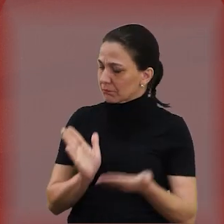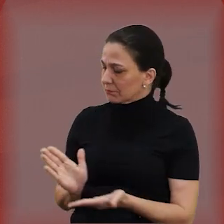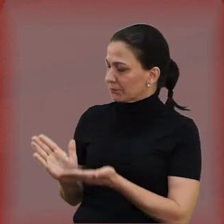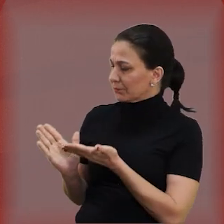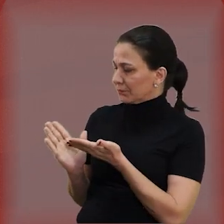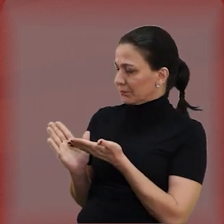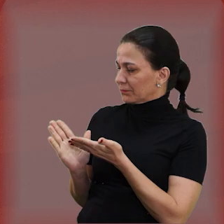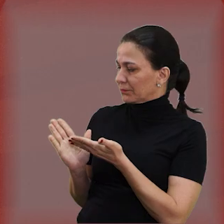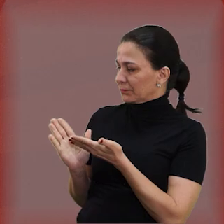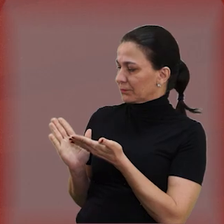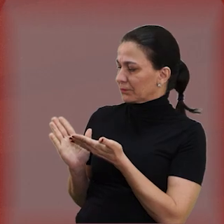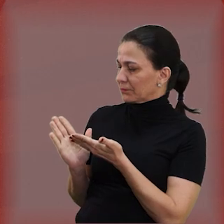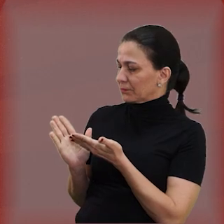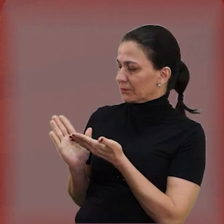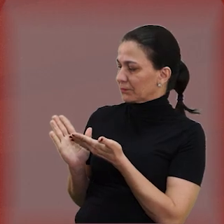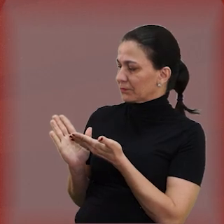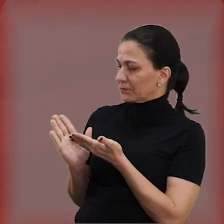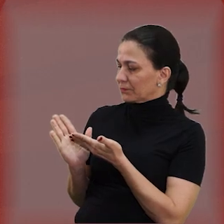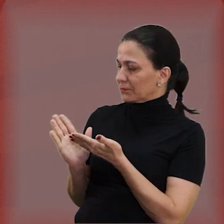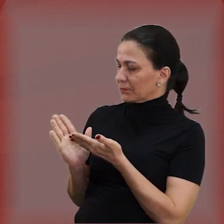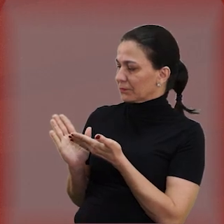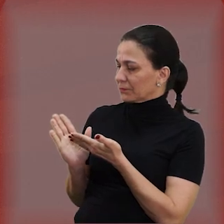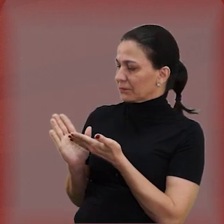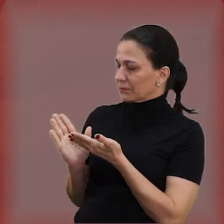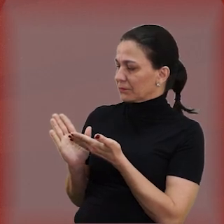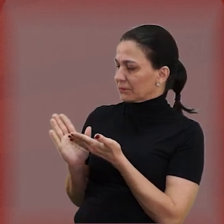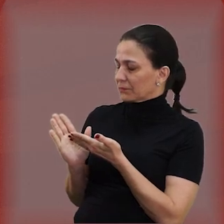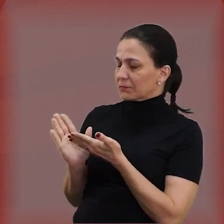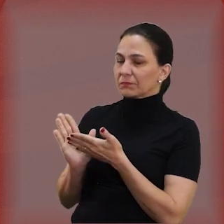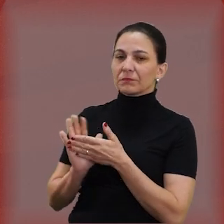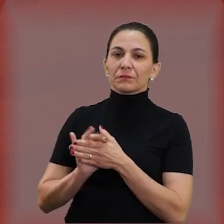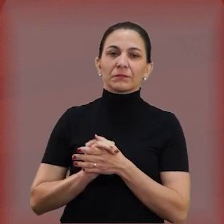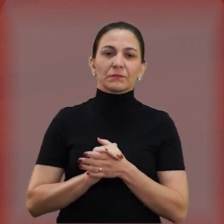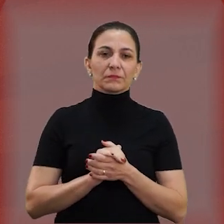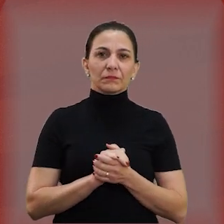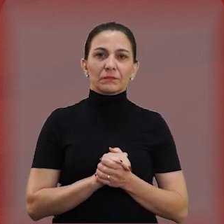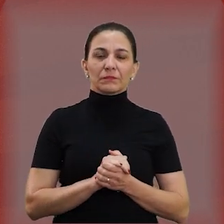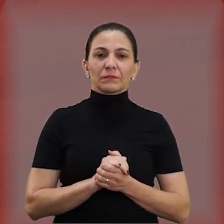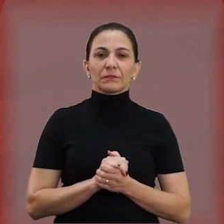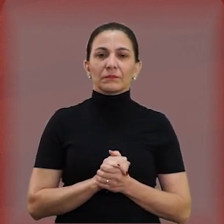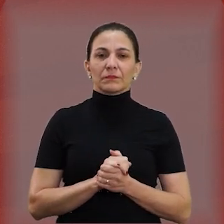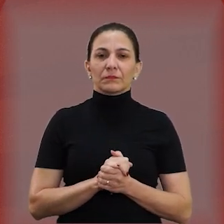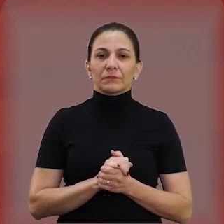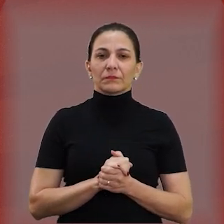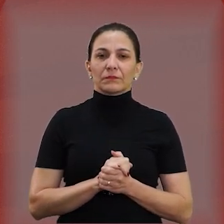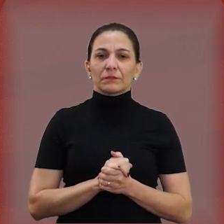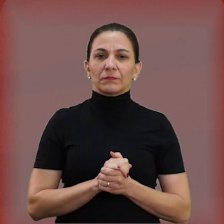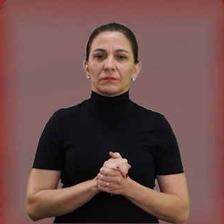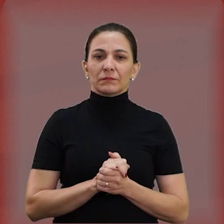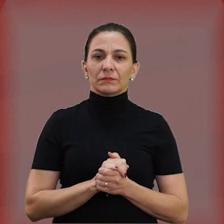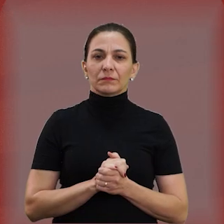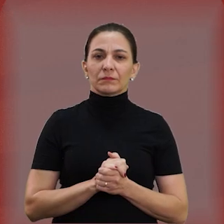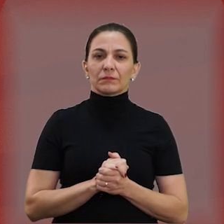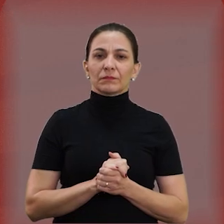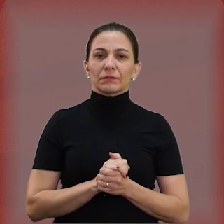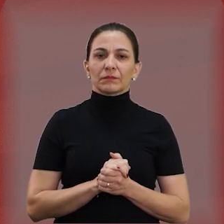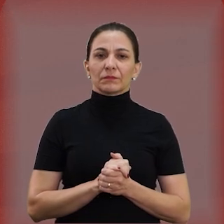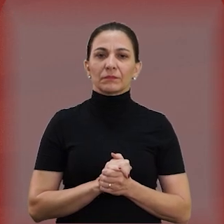denunciar no centro de referência da mulher pelo telefone 16 3331